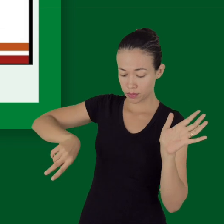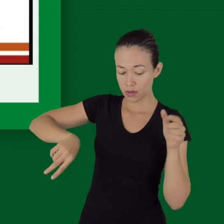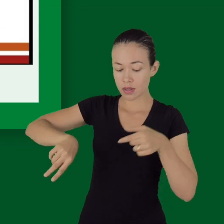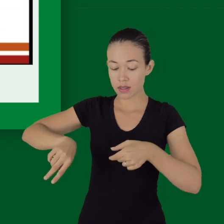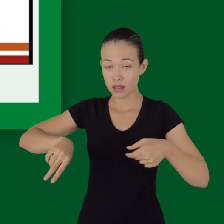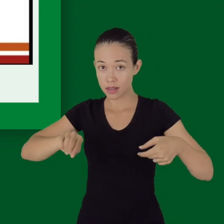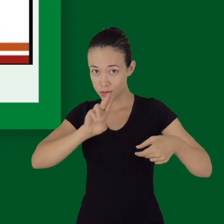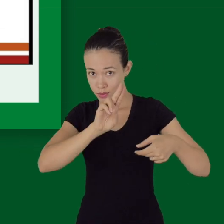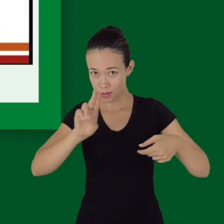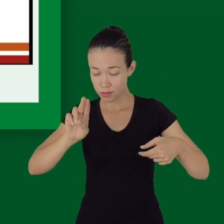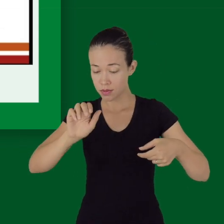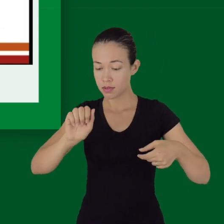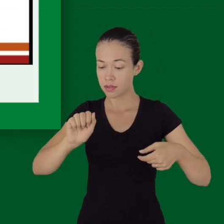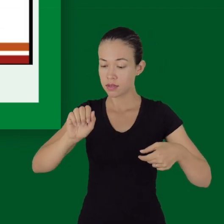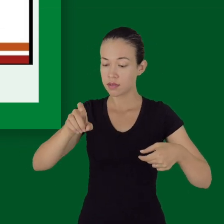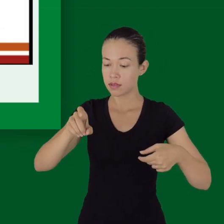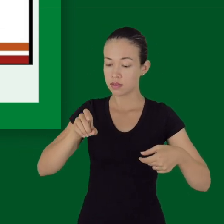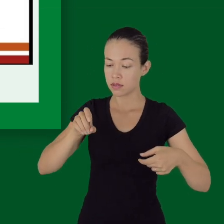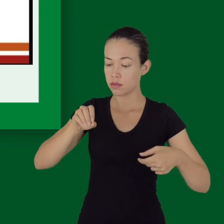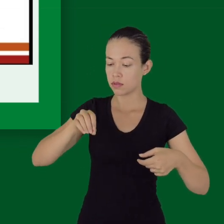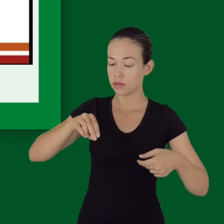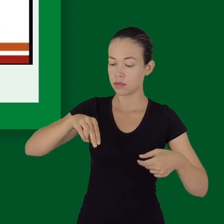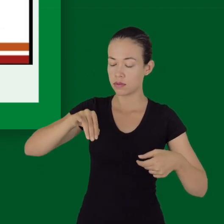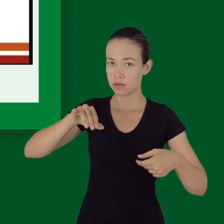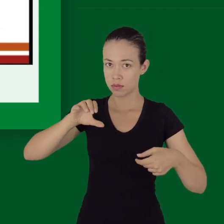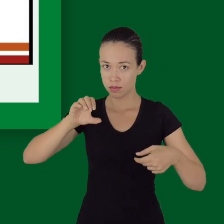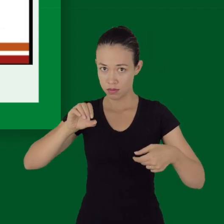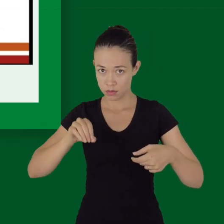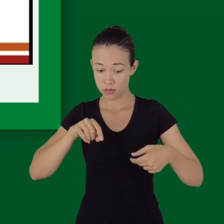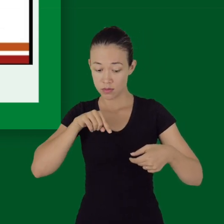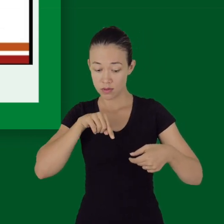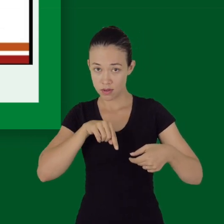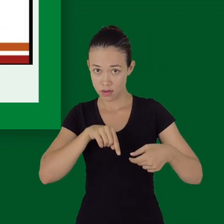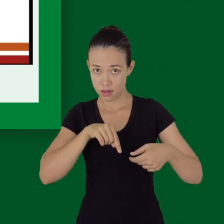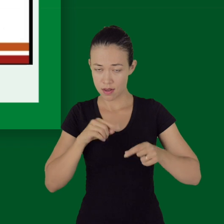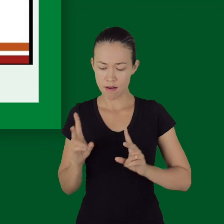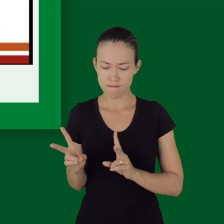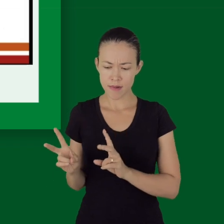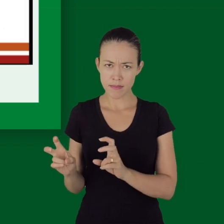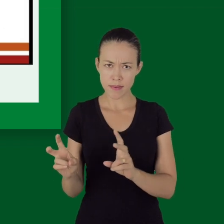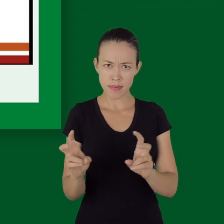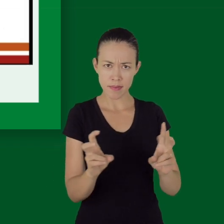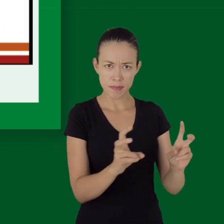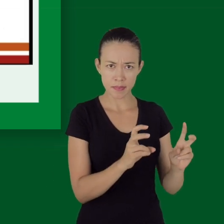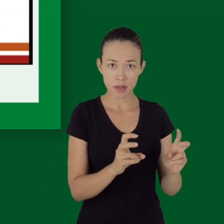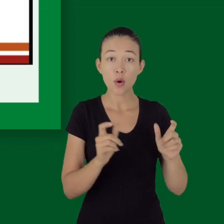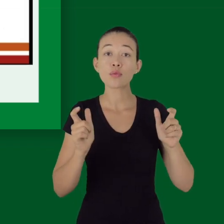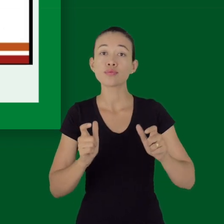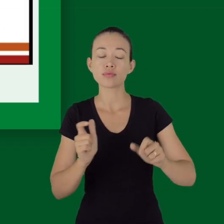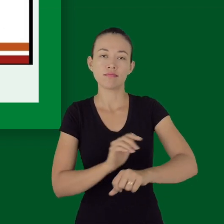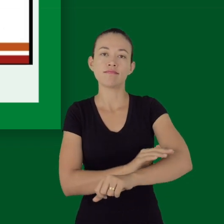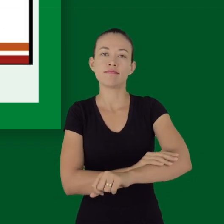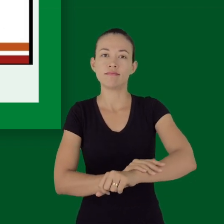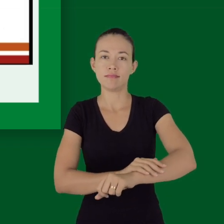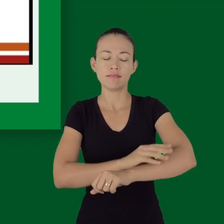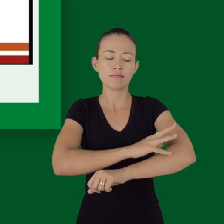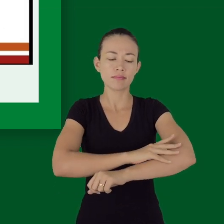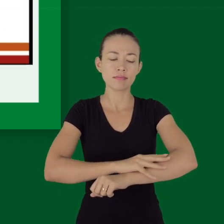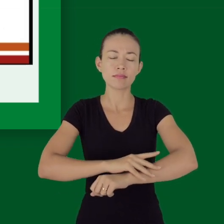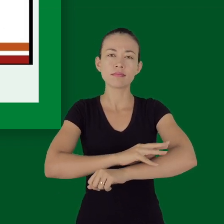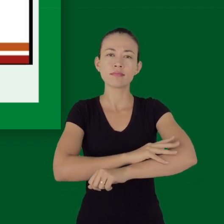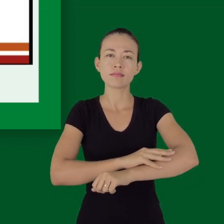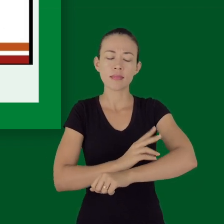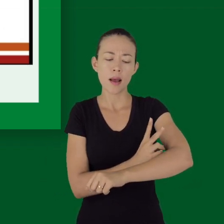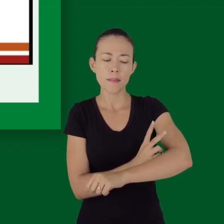modo geral, a gente tem grupos gerais. Então, no momento que eu avalio linha da clavícula, sensibilidade,